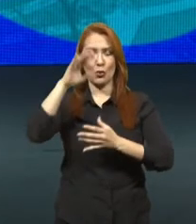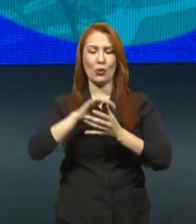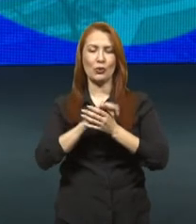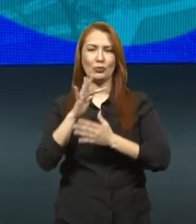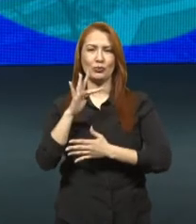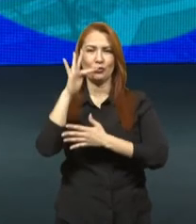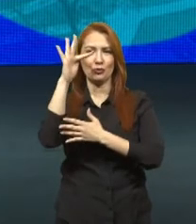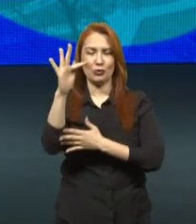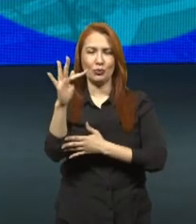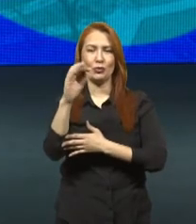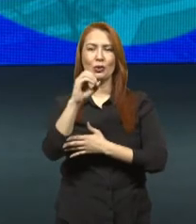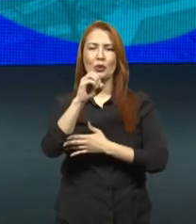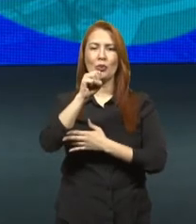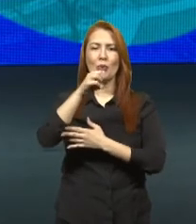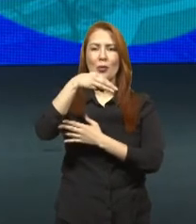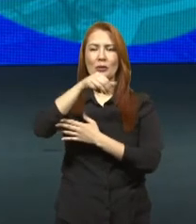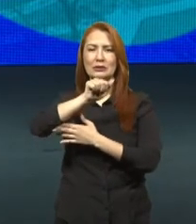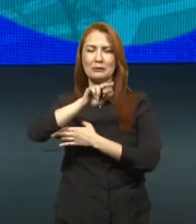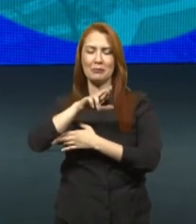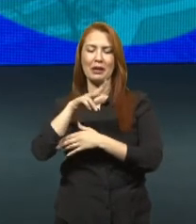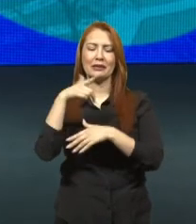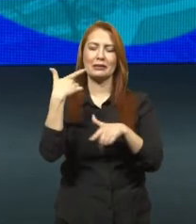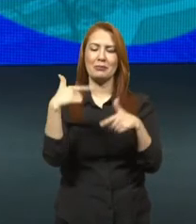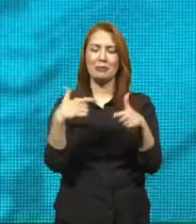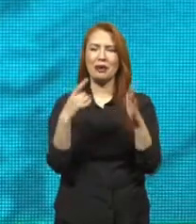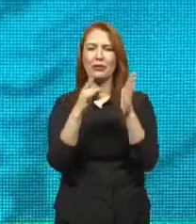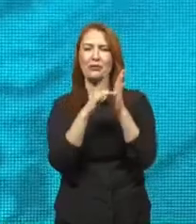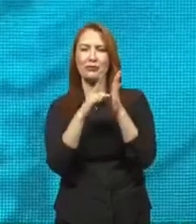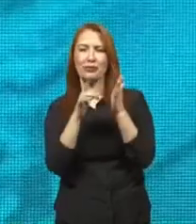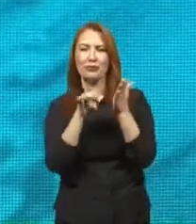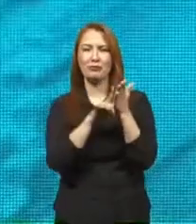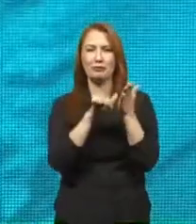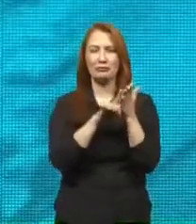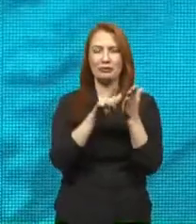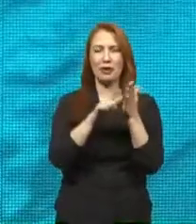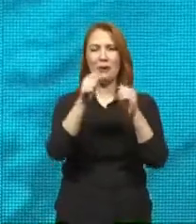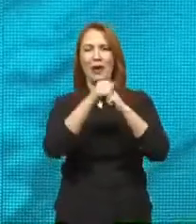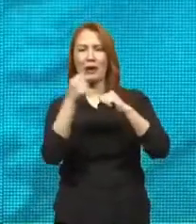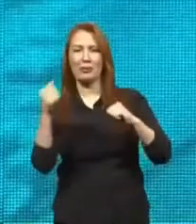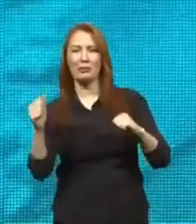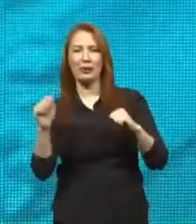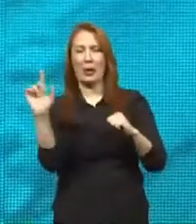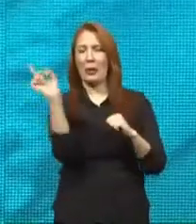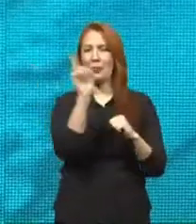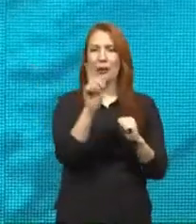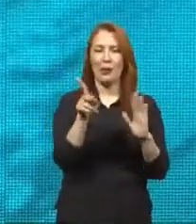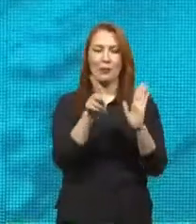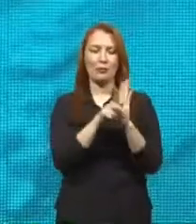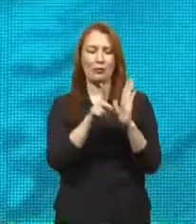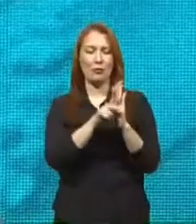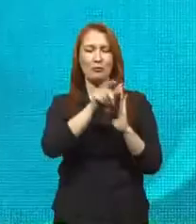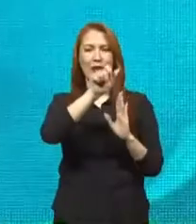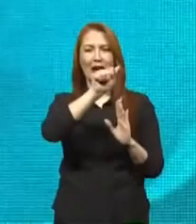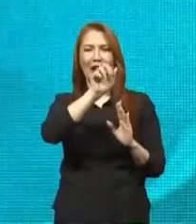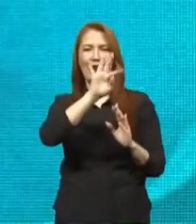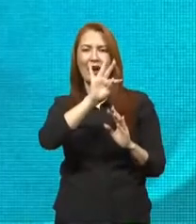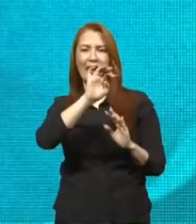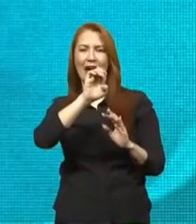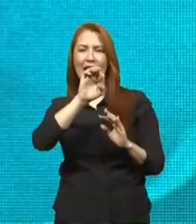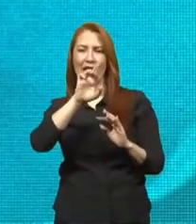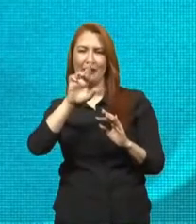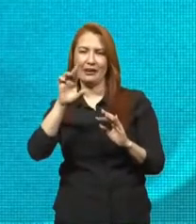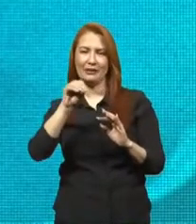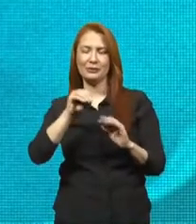com plástico, com papel, olha, com alumínio. É ambicioso isso, e não, né, com aterro. Sim. E a própria economia circular,